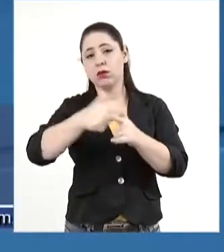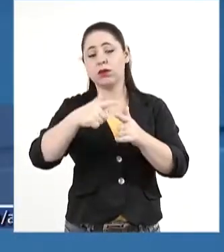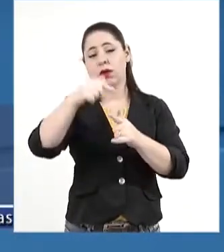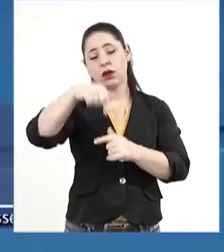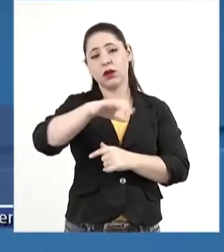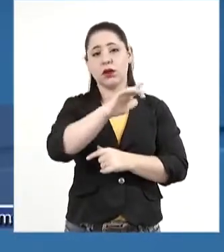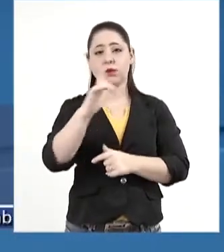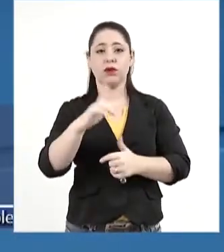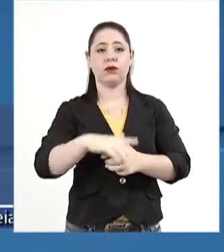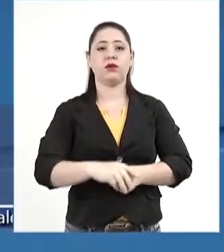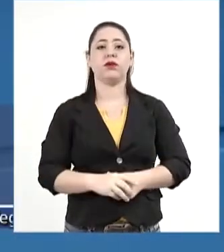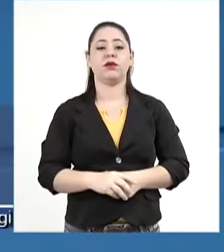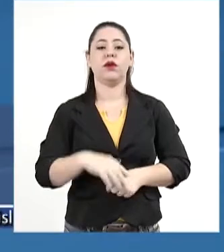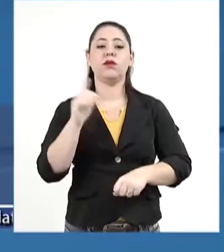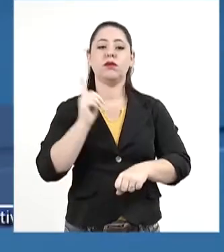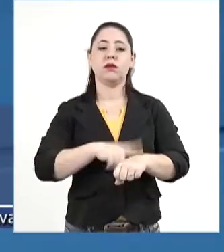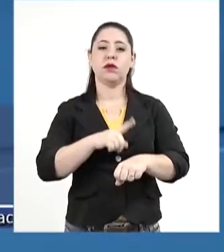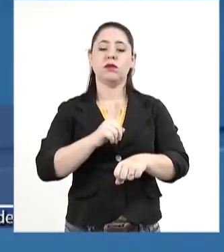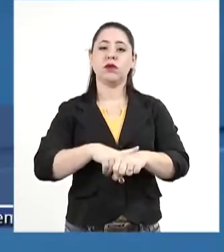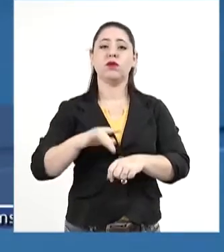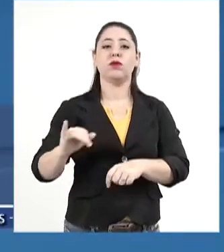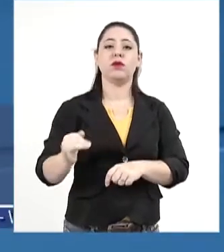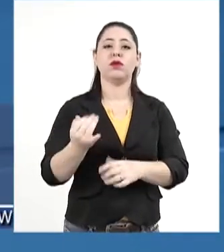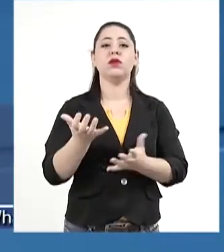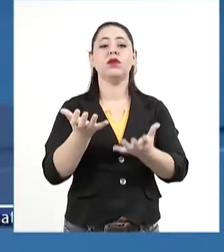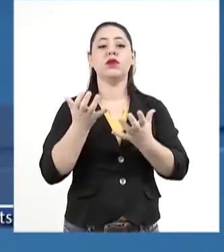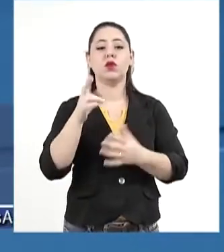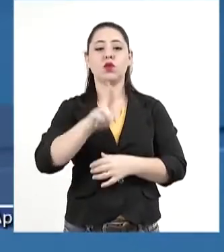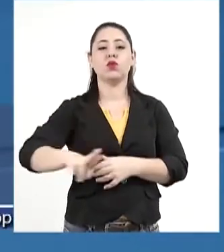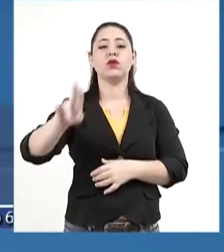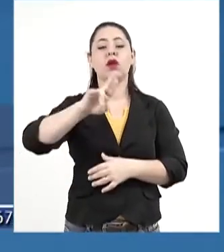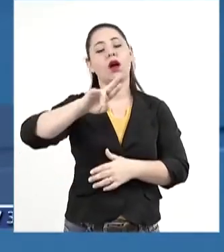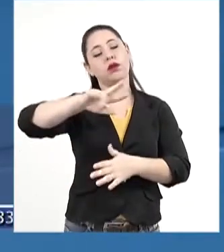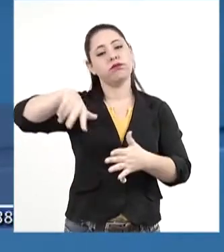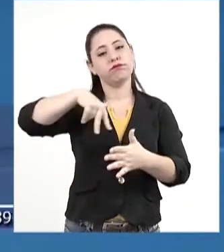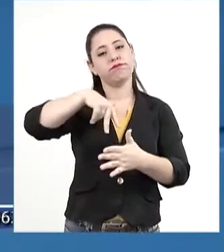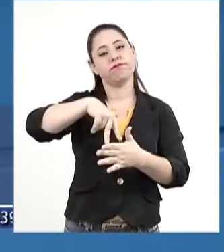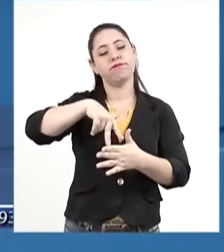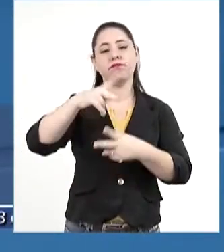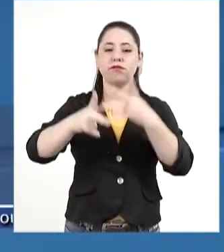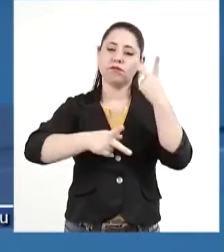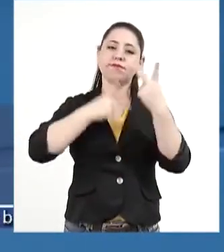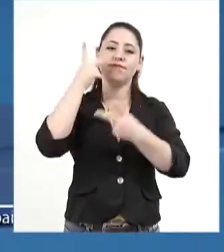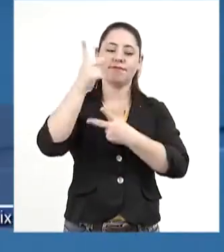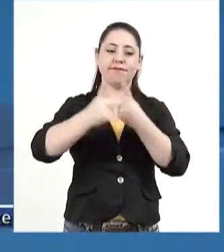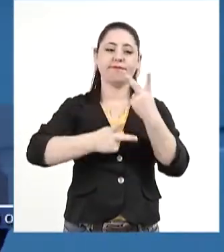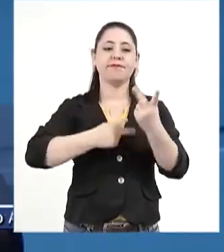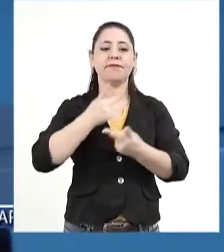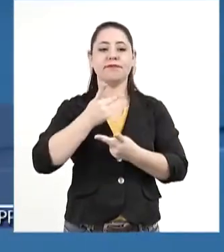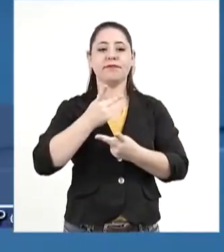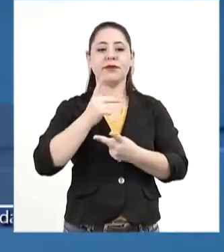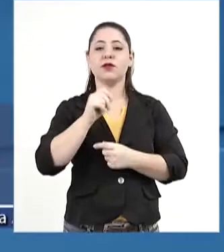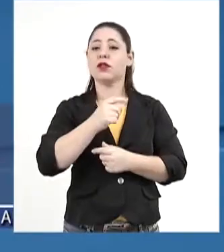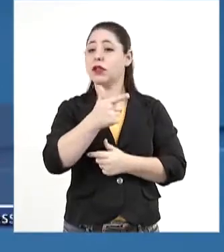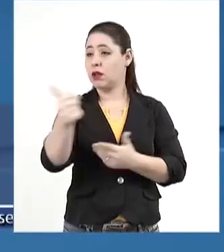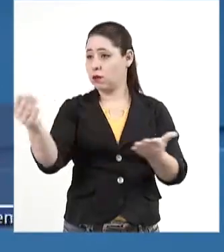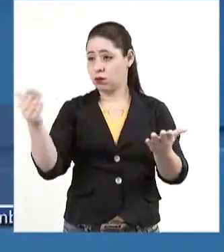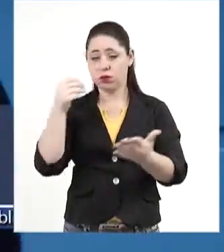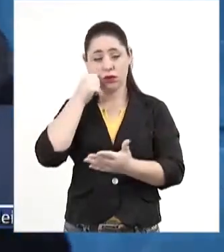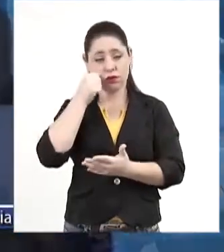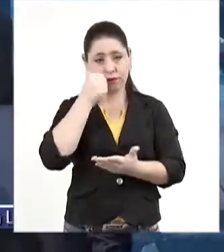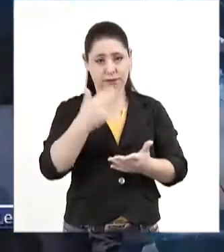de Campo Grande. No momento oportuno, gostaria de ocupar a tribuna para falar sobre a questão das